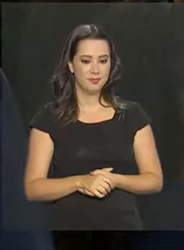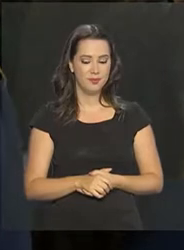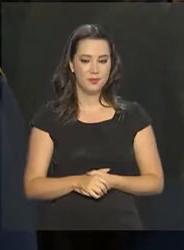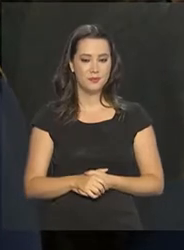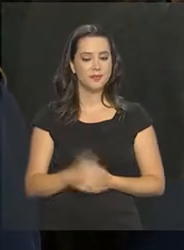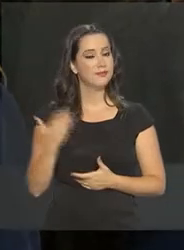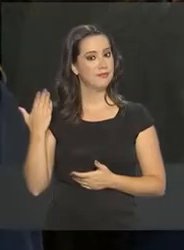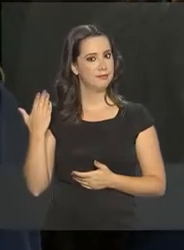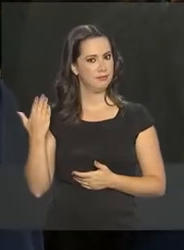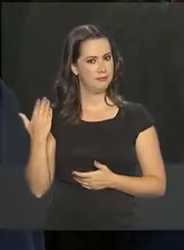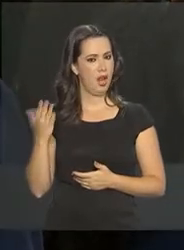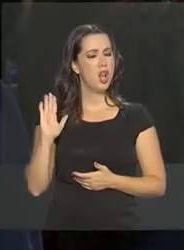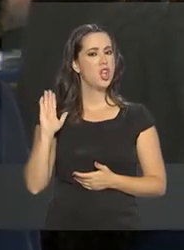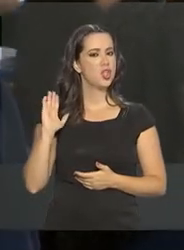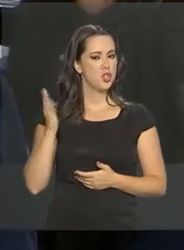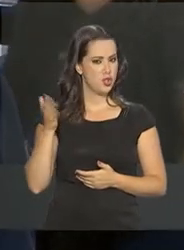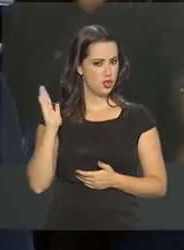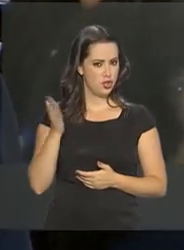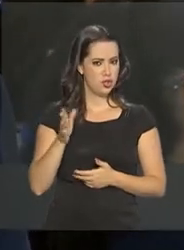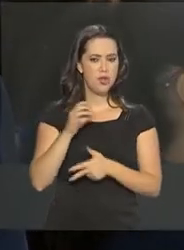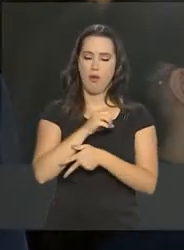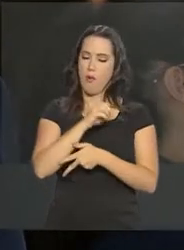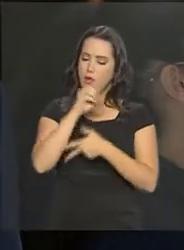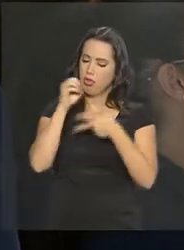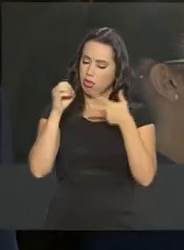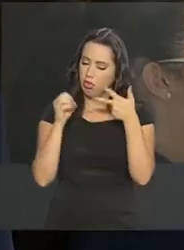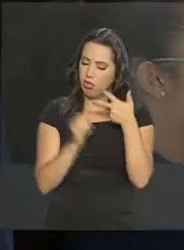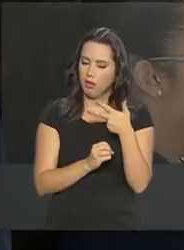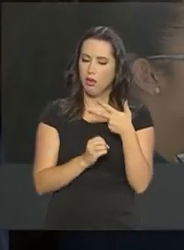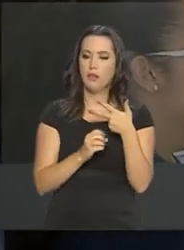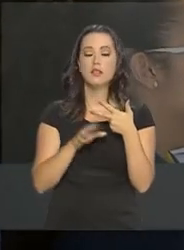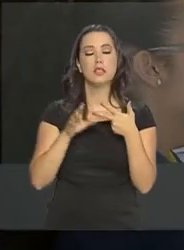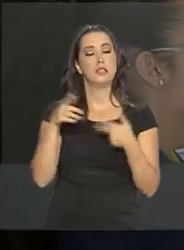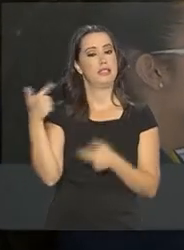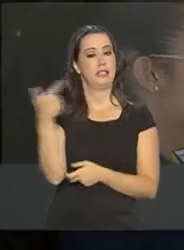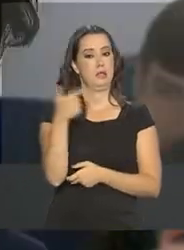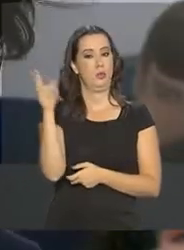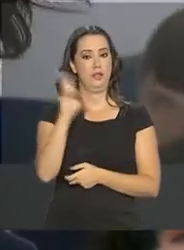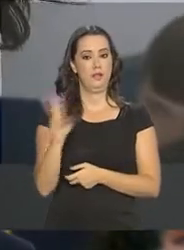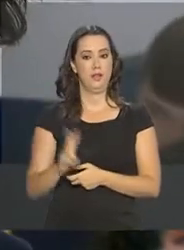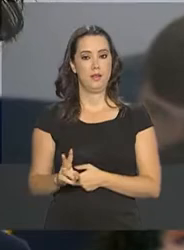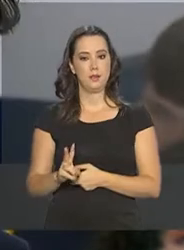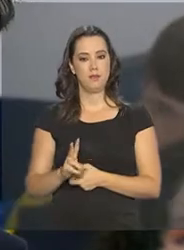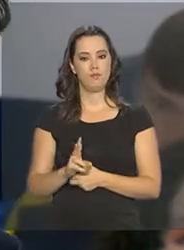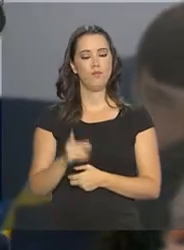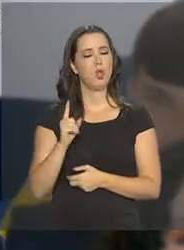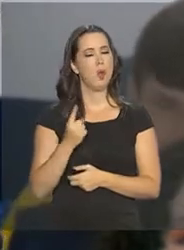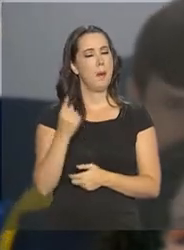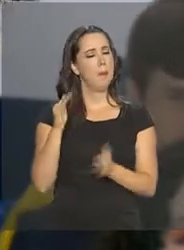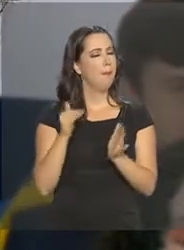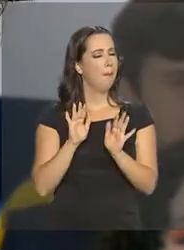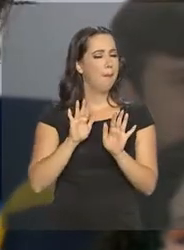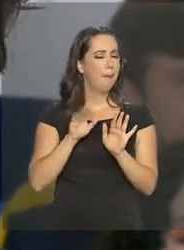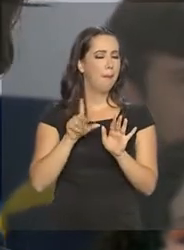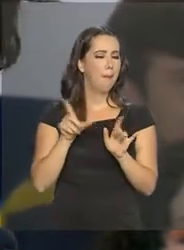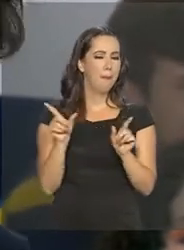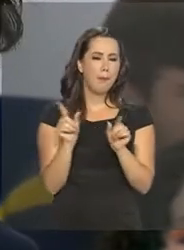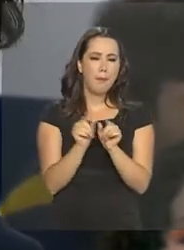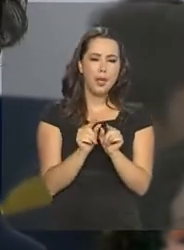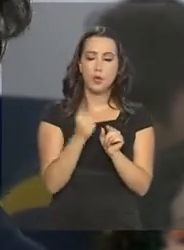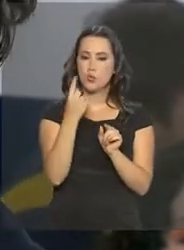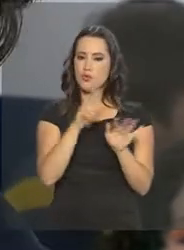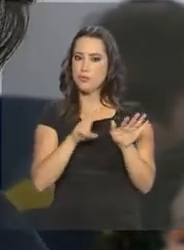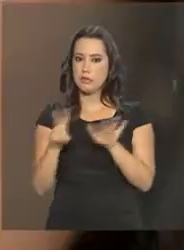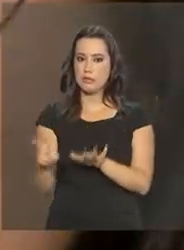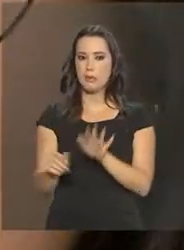isabella está fazendo o exame nacional do ensino médio enem pela segunda vez faltando 6 de uma semana para a primeira